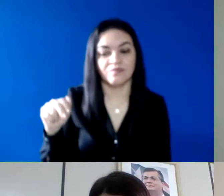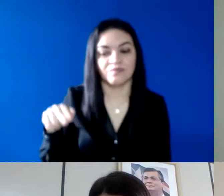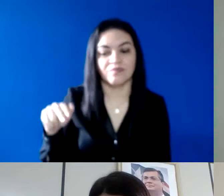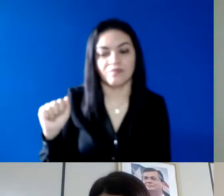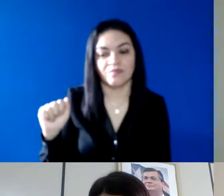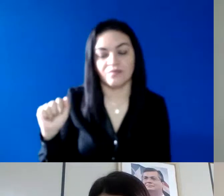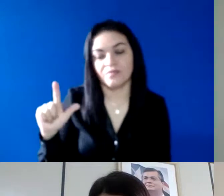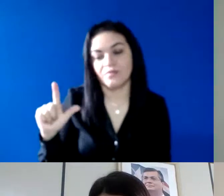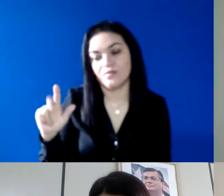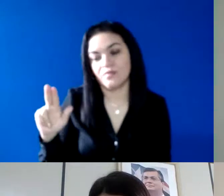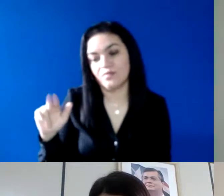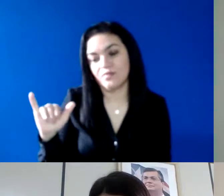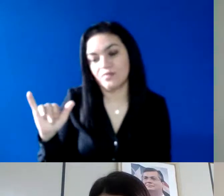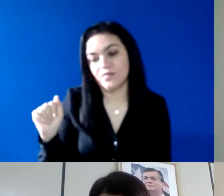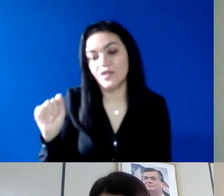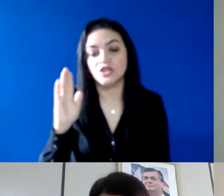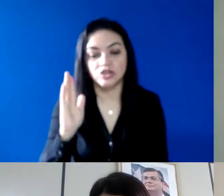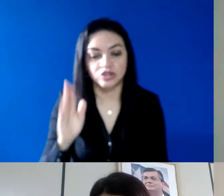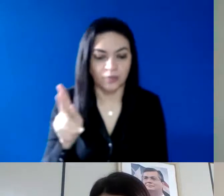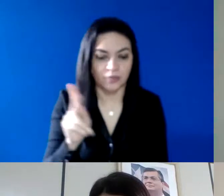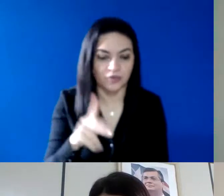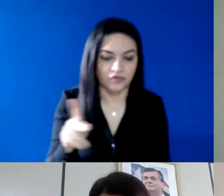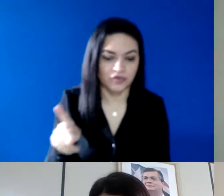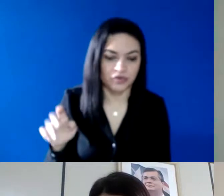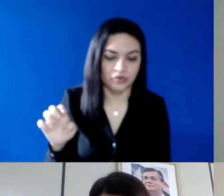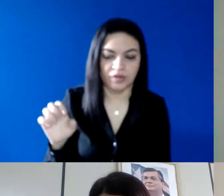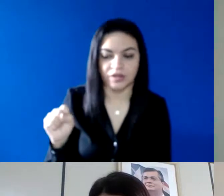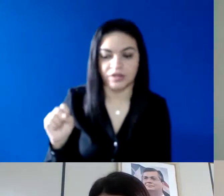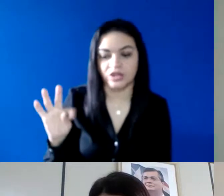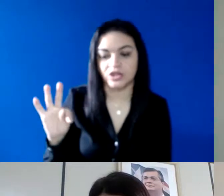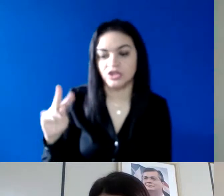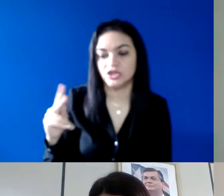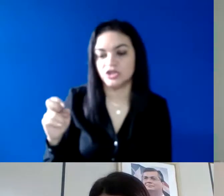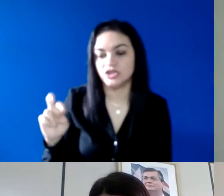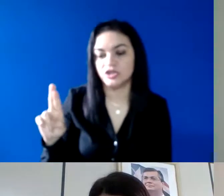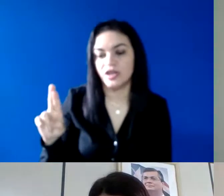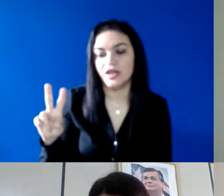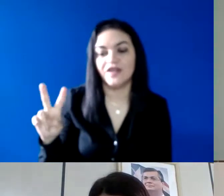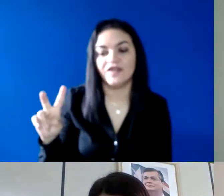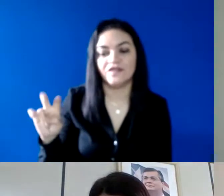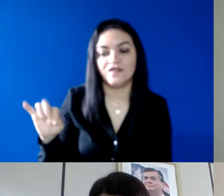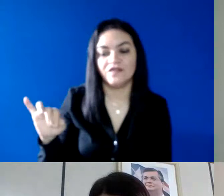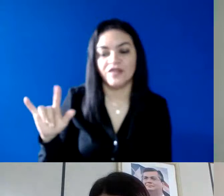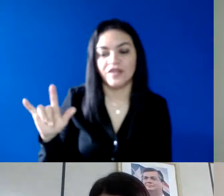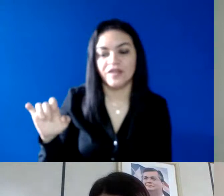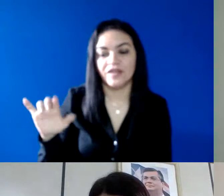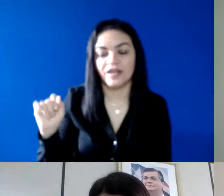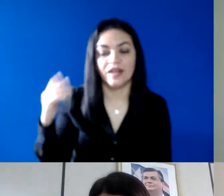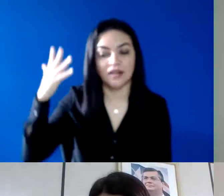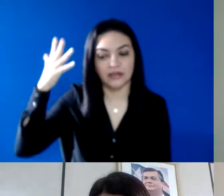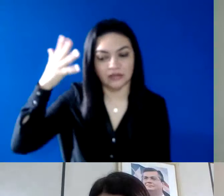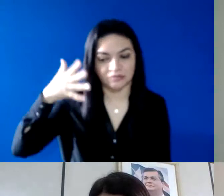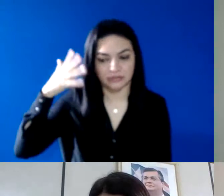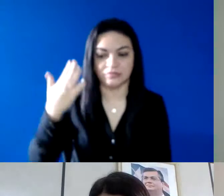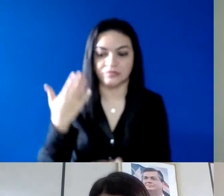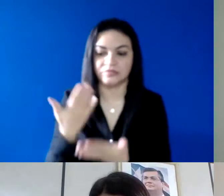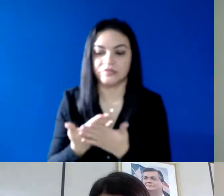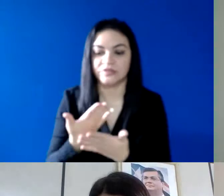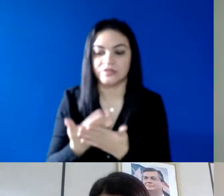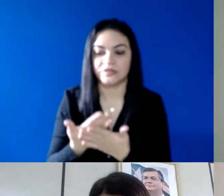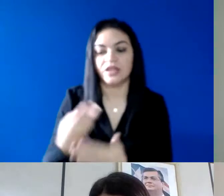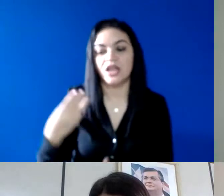Nós já estamos com a professora Esther Vilela na sala também, daqui a pouco ela vai participar da palestra, da aula